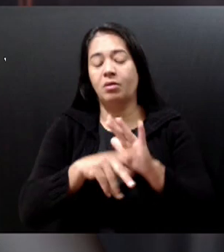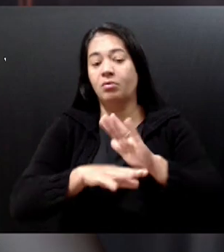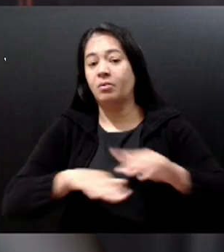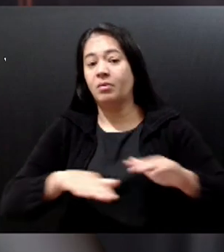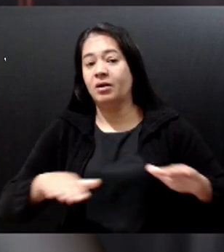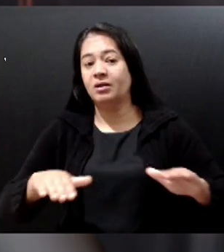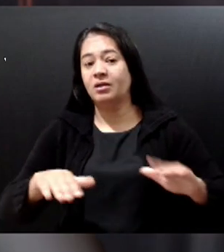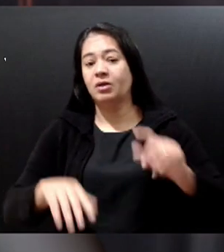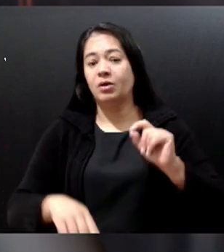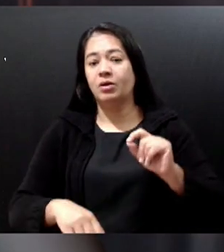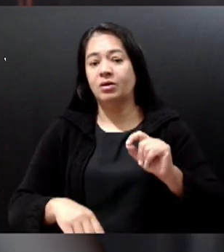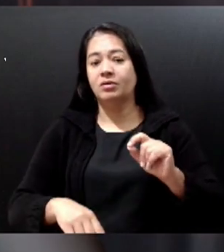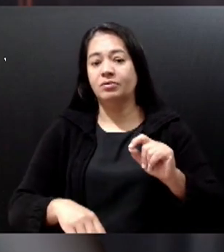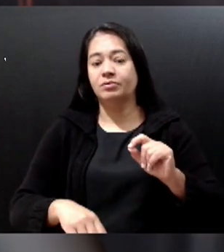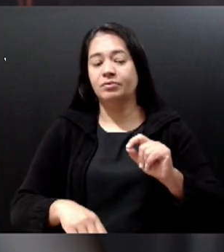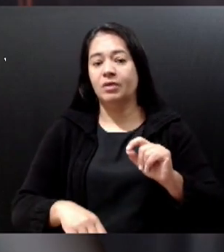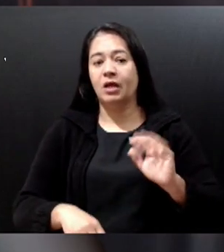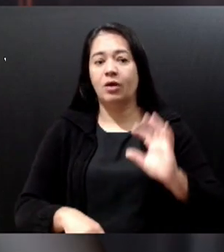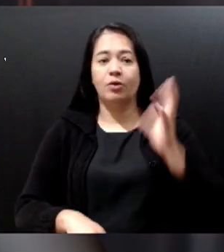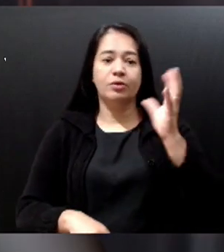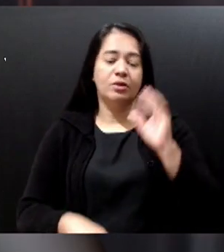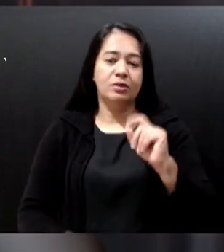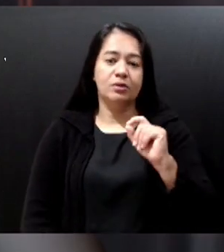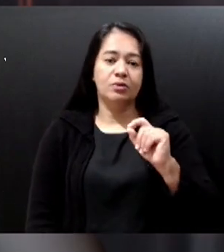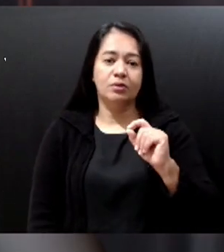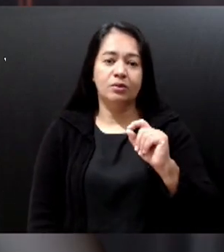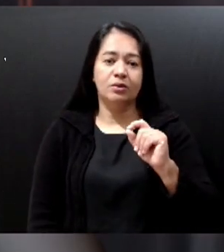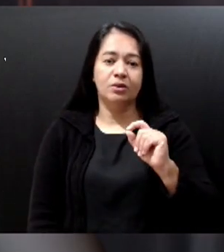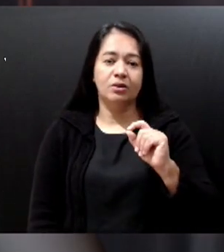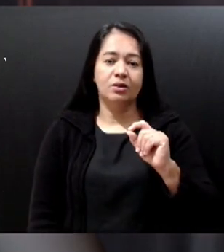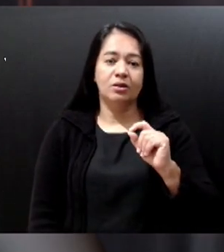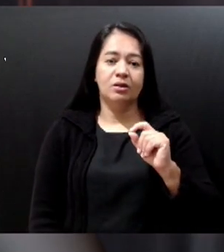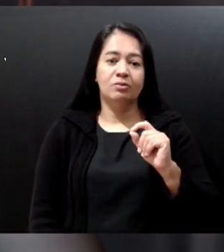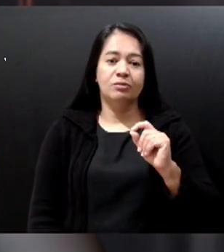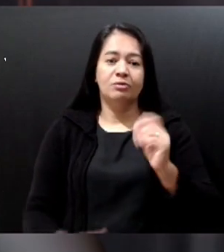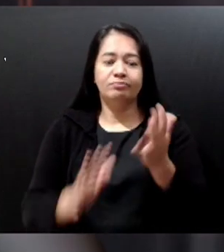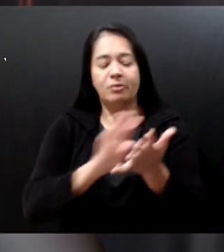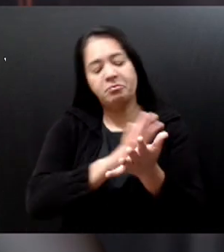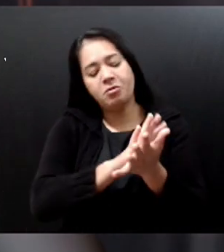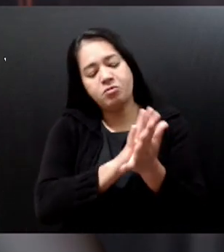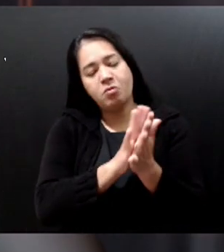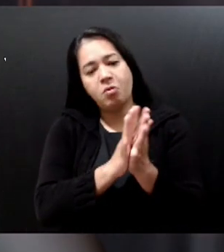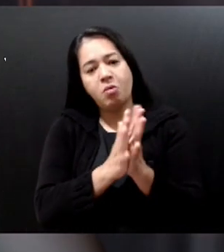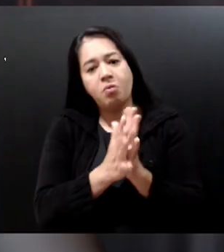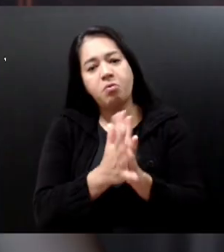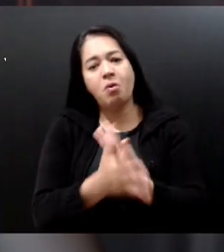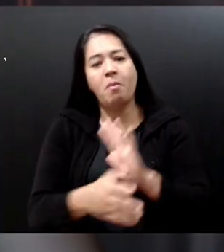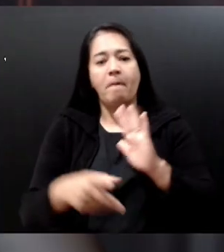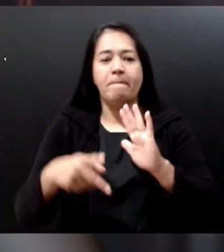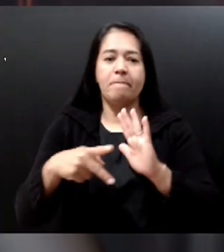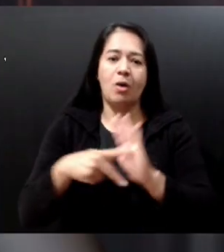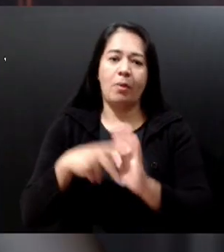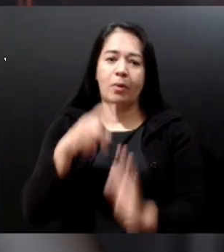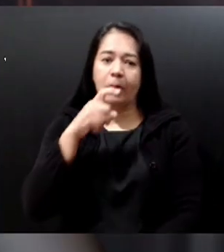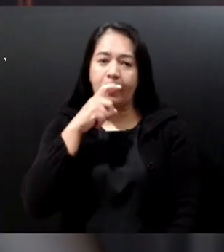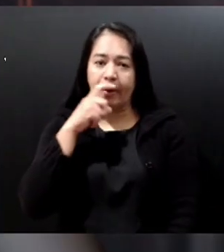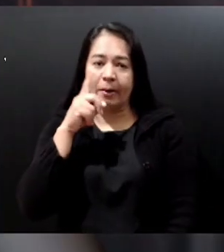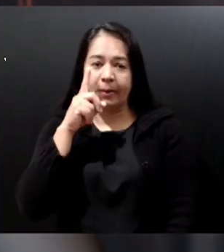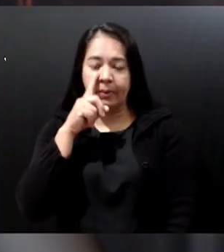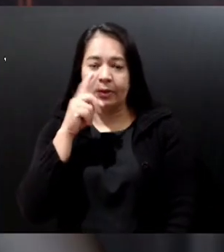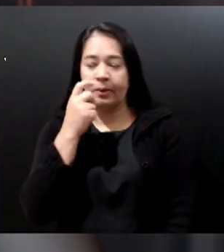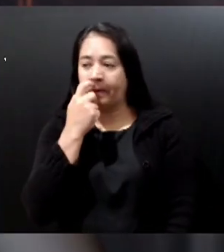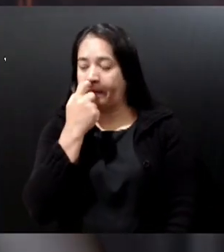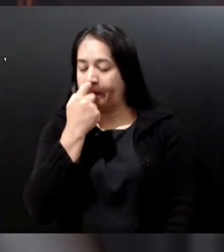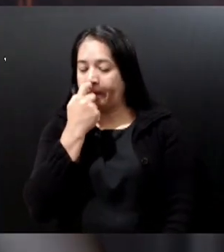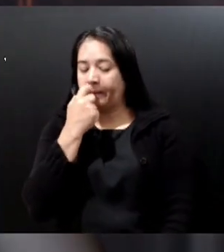acaba acontecendo uma depreciação desses pais pelos avós. Então, a gente vê, Uhum. nos casos